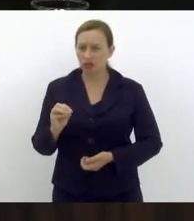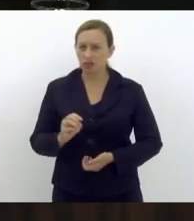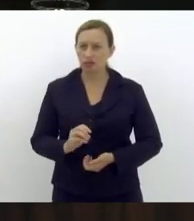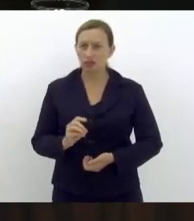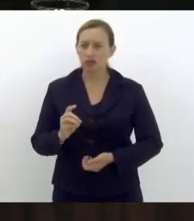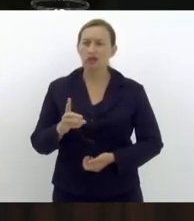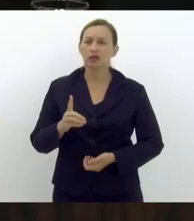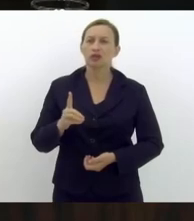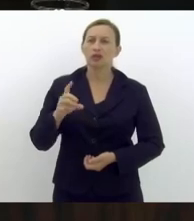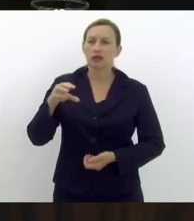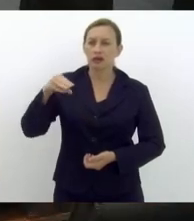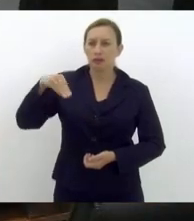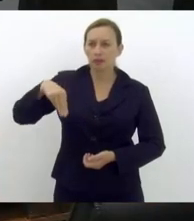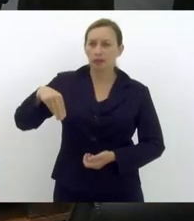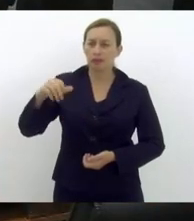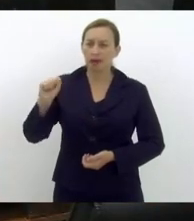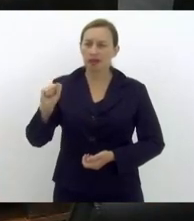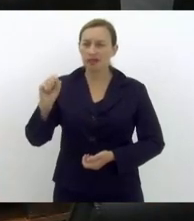Carlos Macedo.